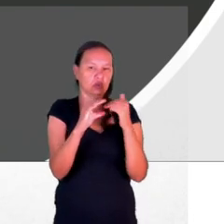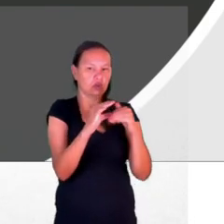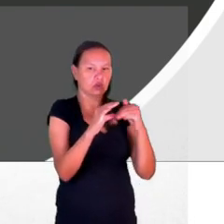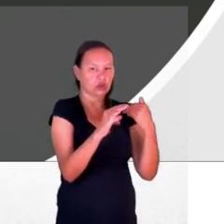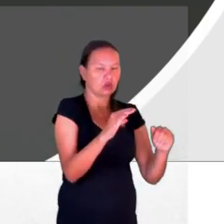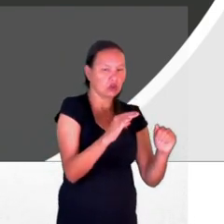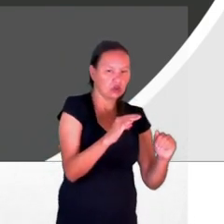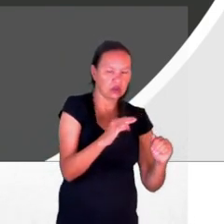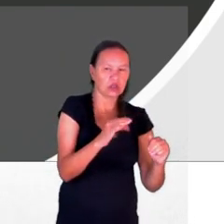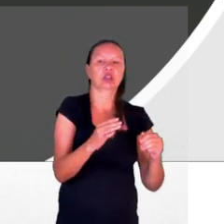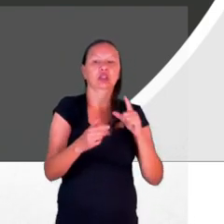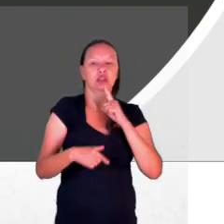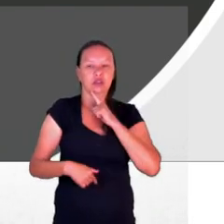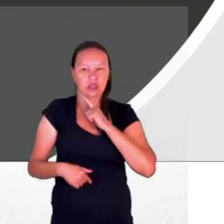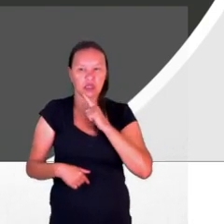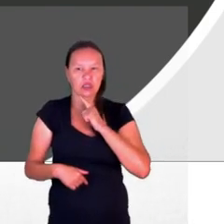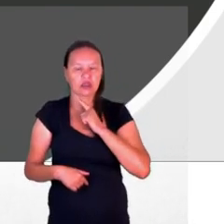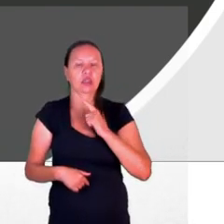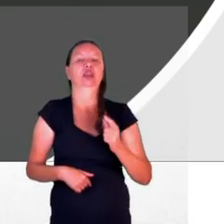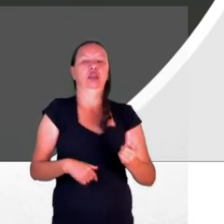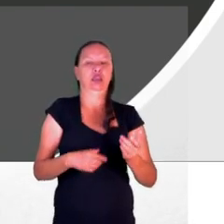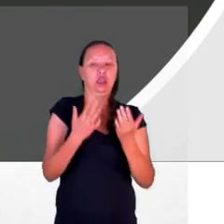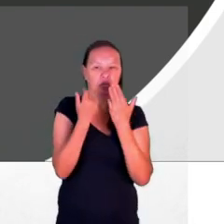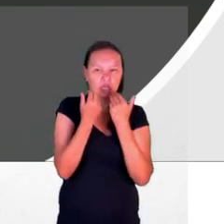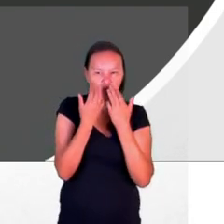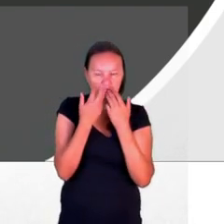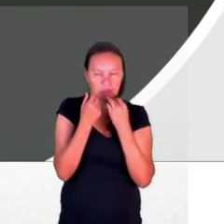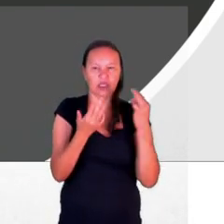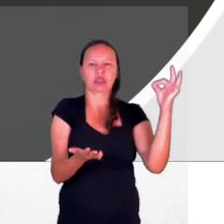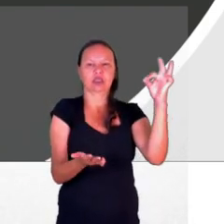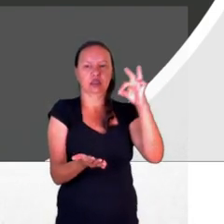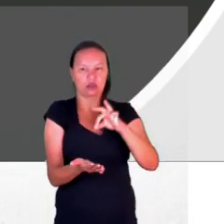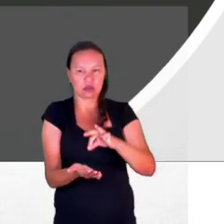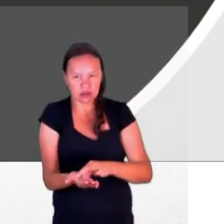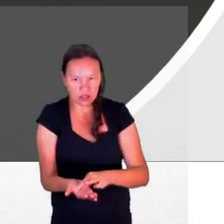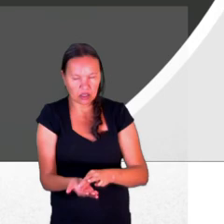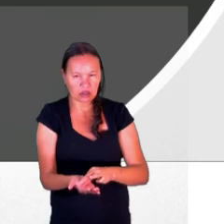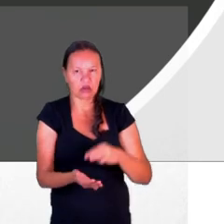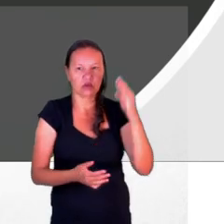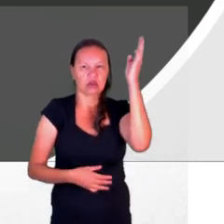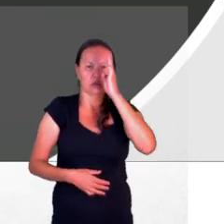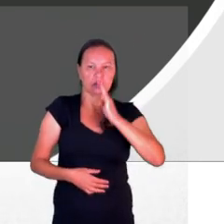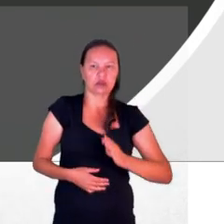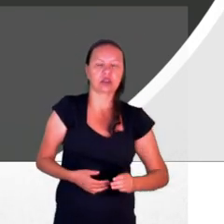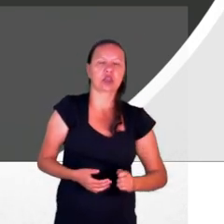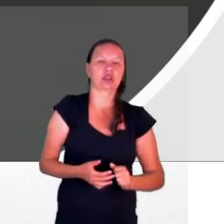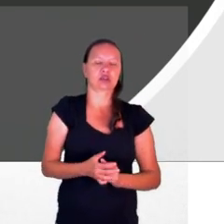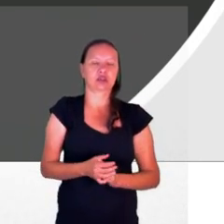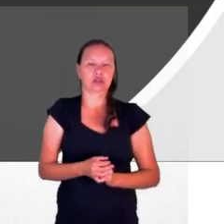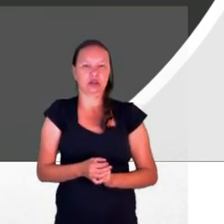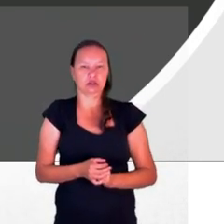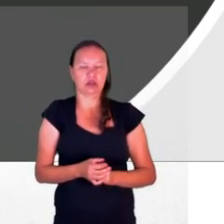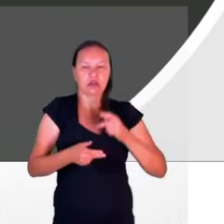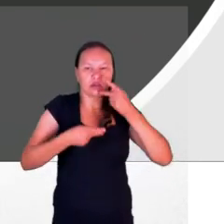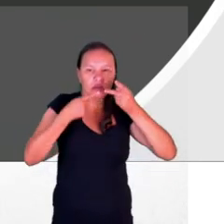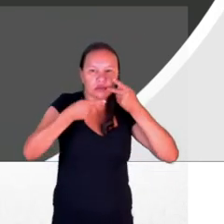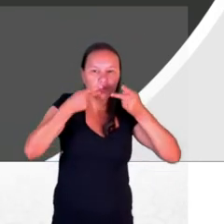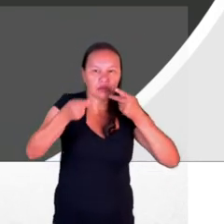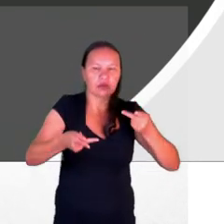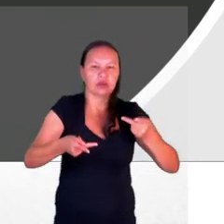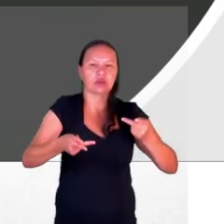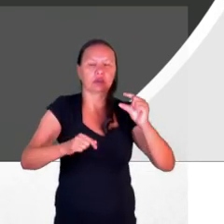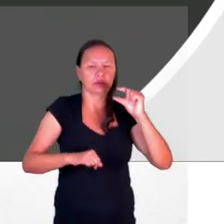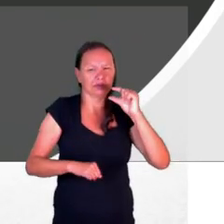Alimentação adequada né e aqui a gente deve o estado ã vamos falar